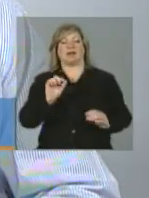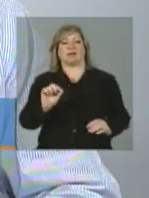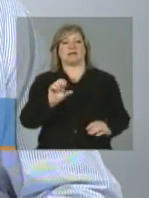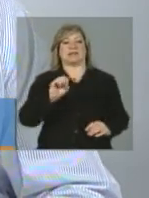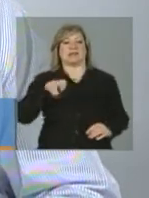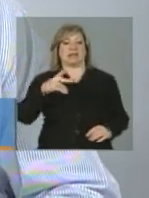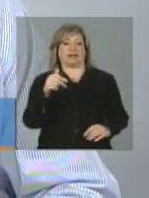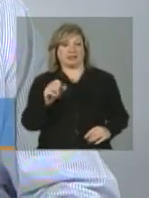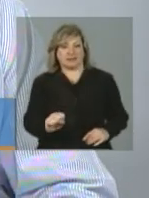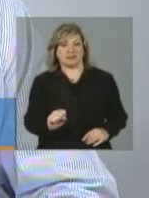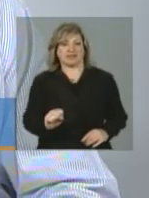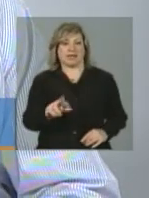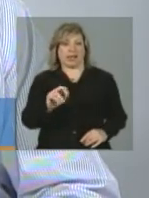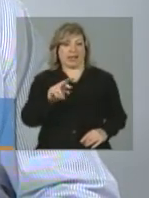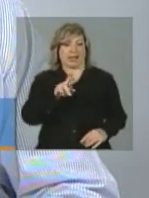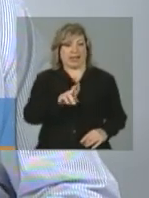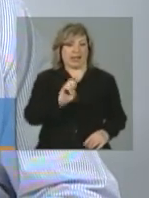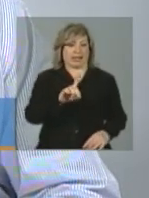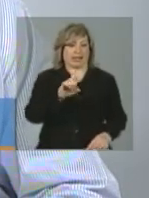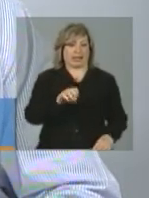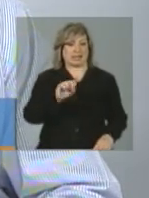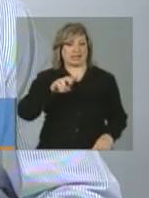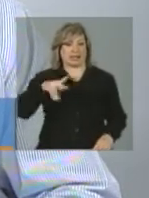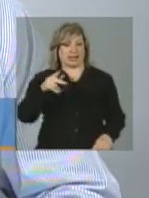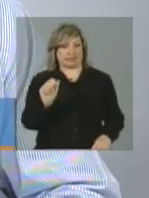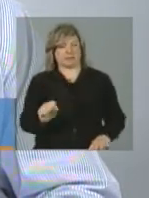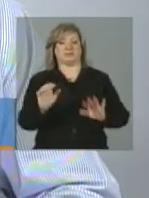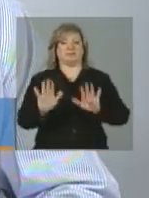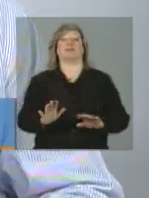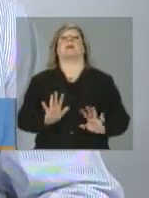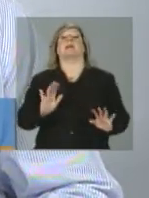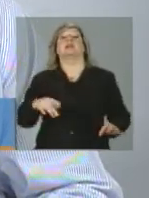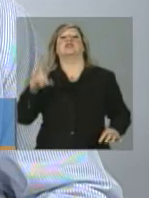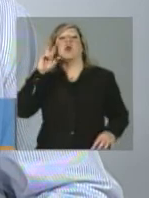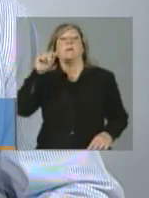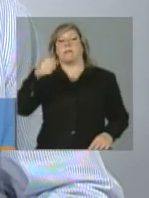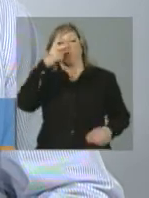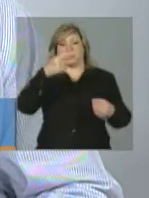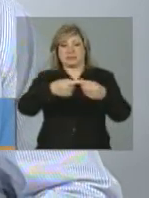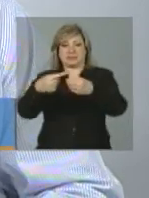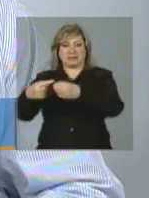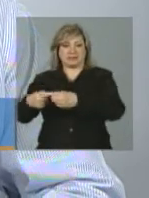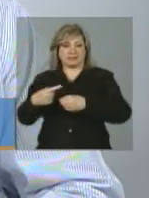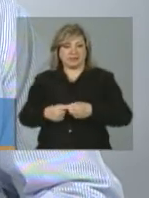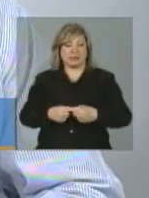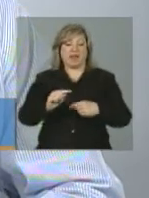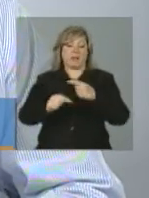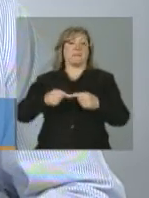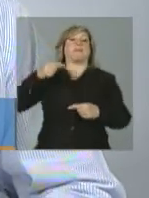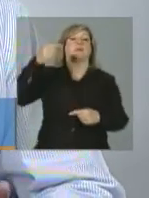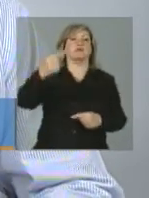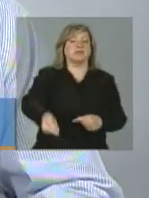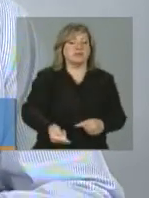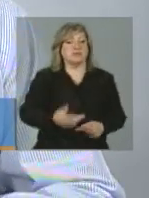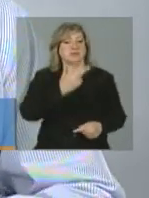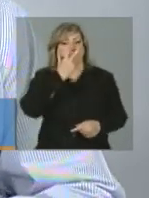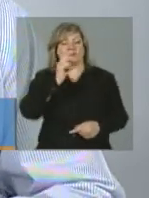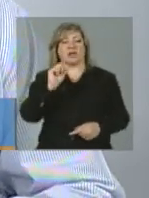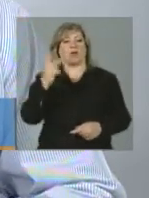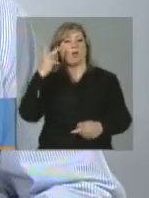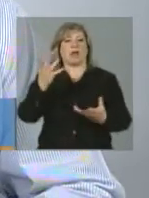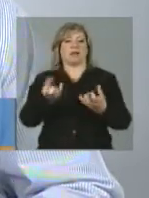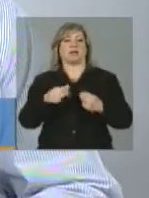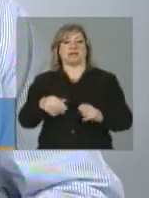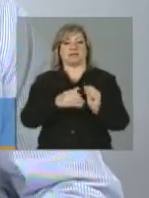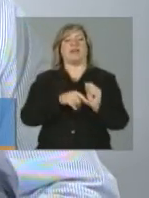perfis. Quanto ao município, provavelmente essa atualização foi feita posterior ao recebimento da senha. Então, ele vai